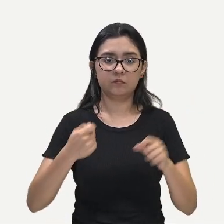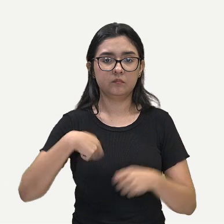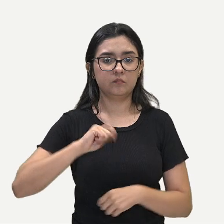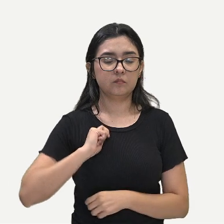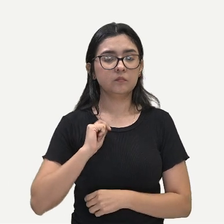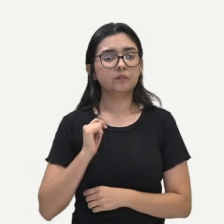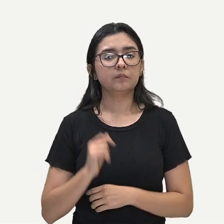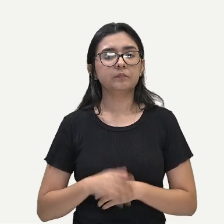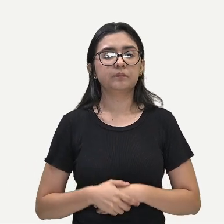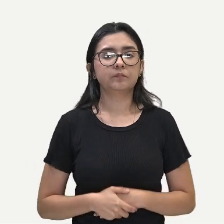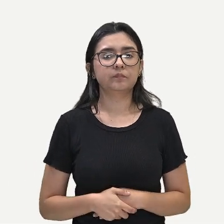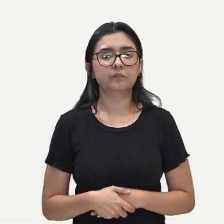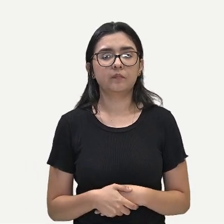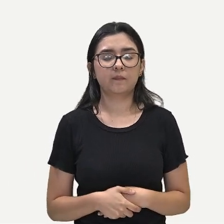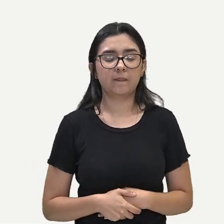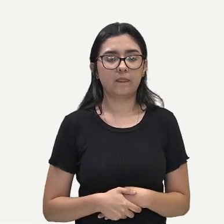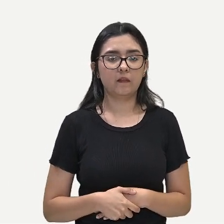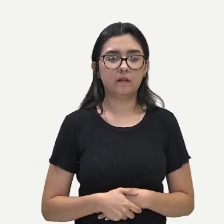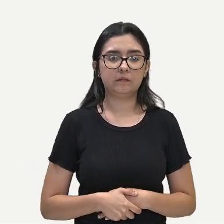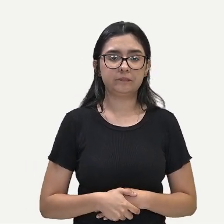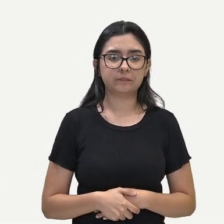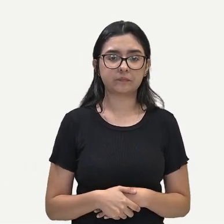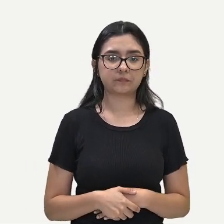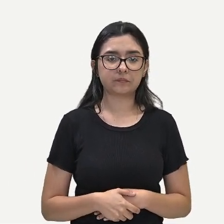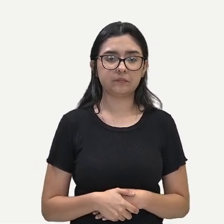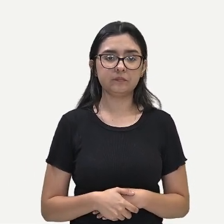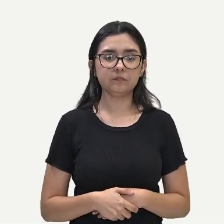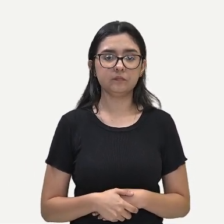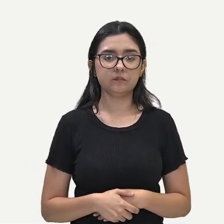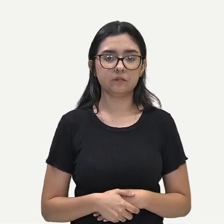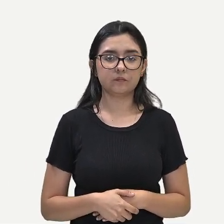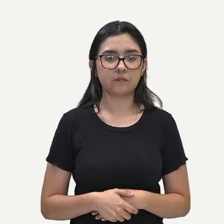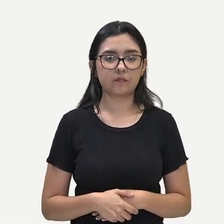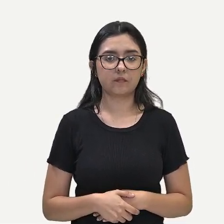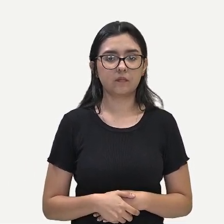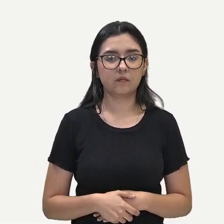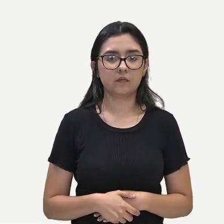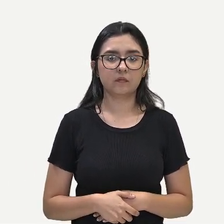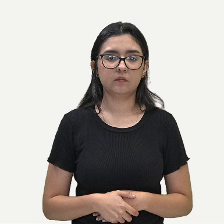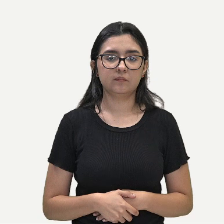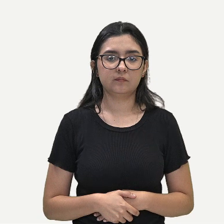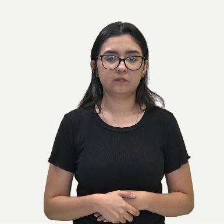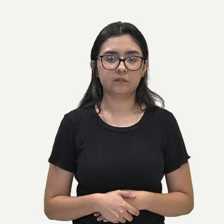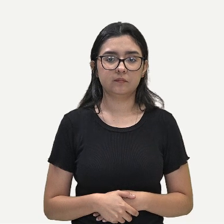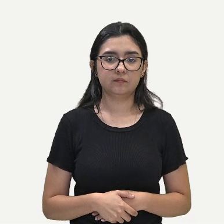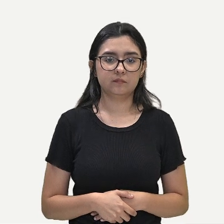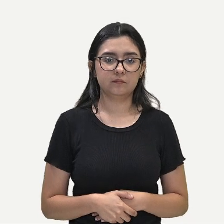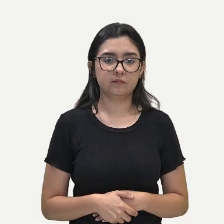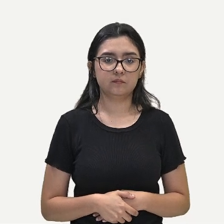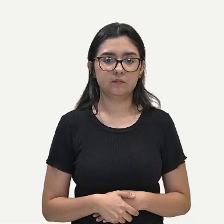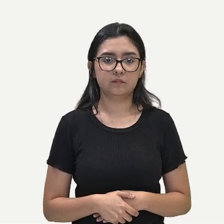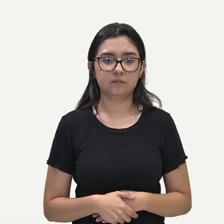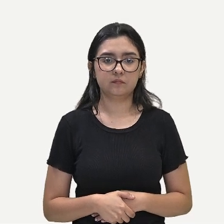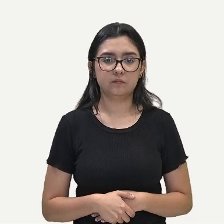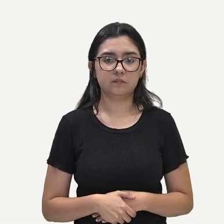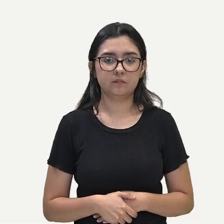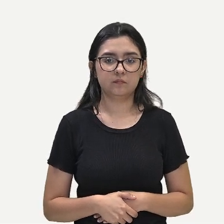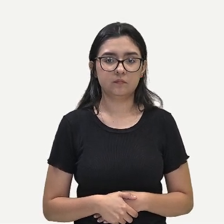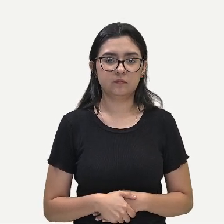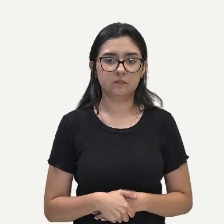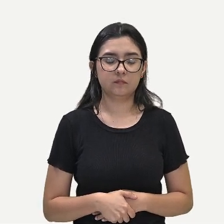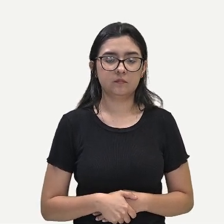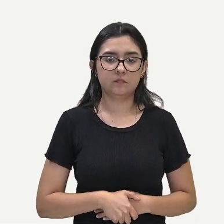raiz irregular. São aqueles em los que se modifica toda a